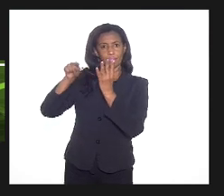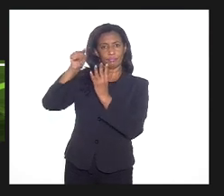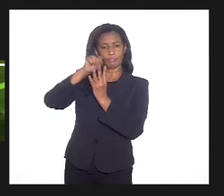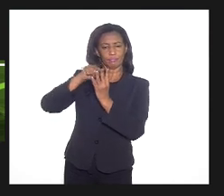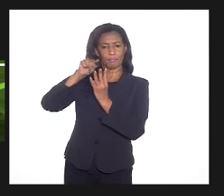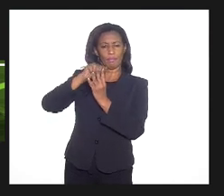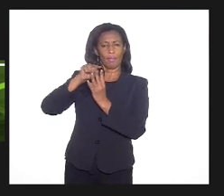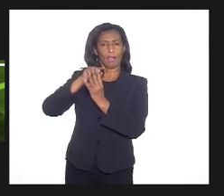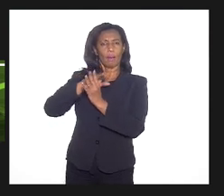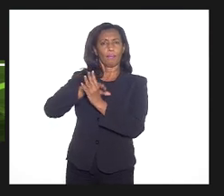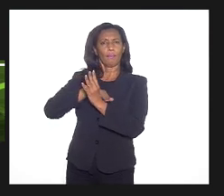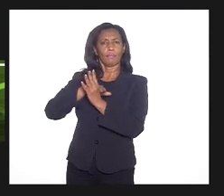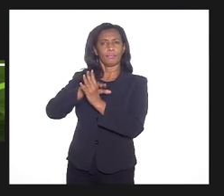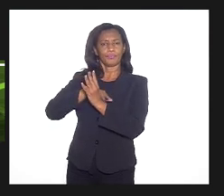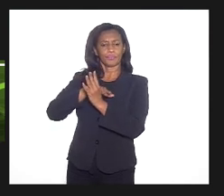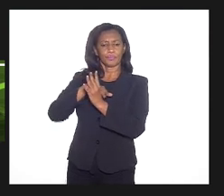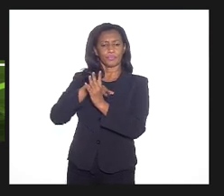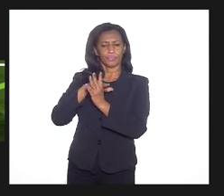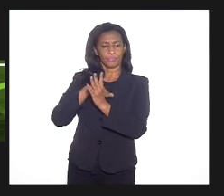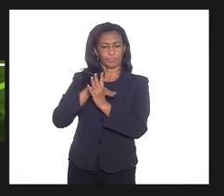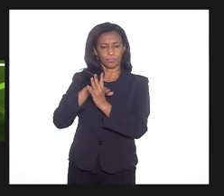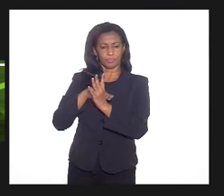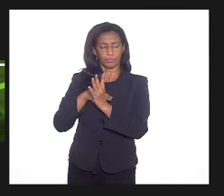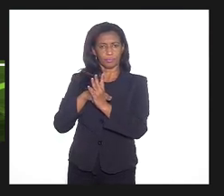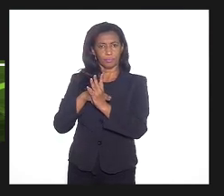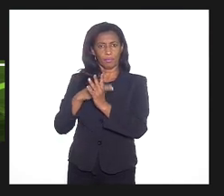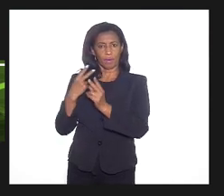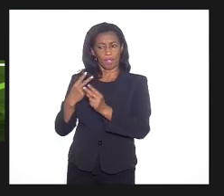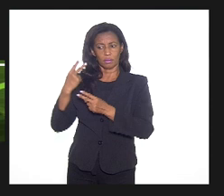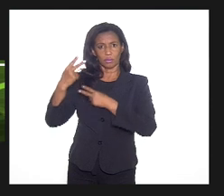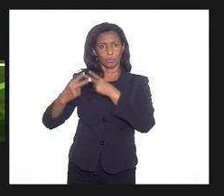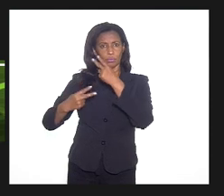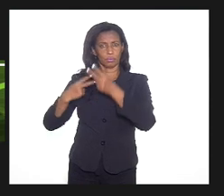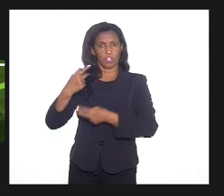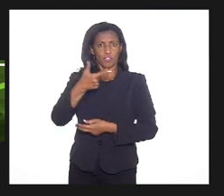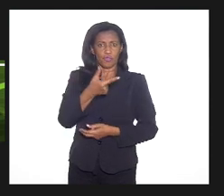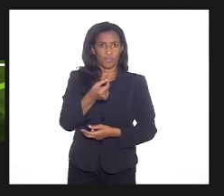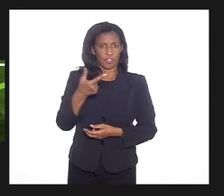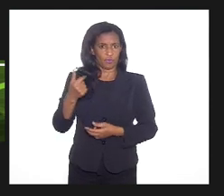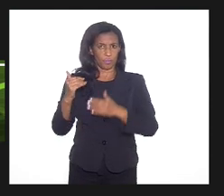No segundo semestre de 2020, nós temos um crescimento